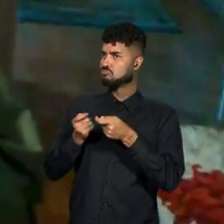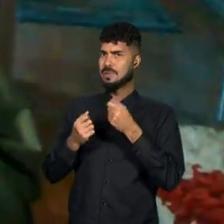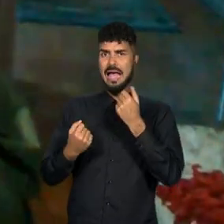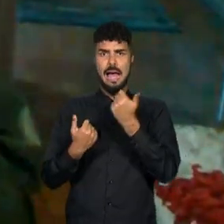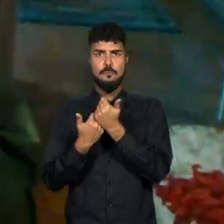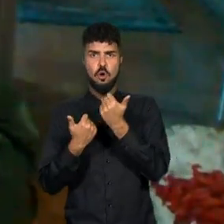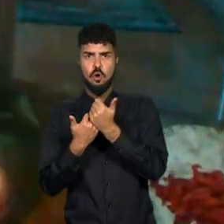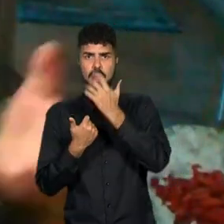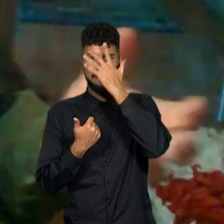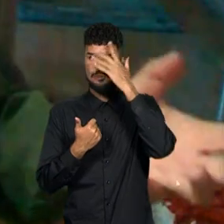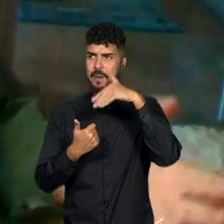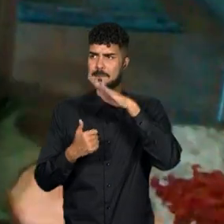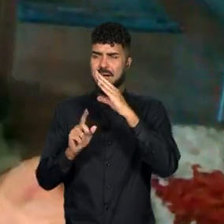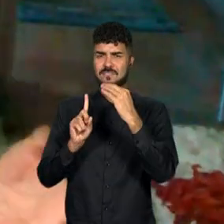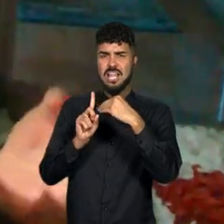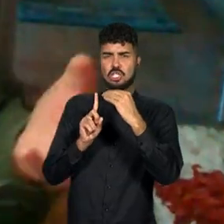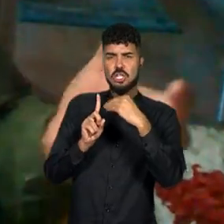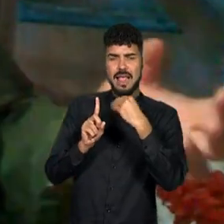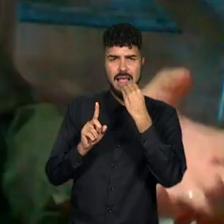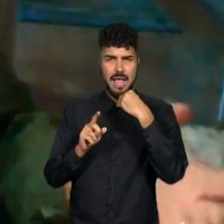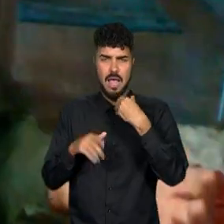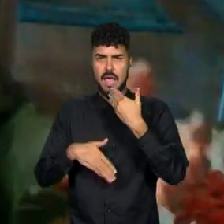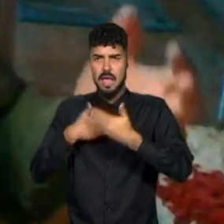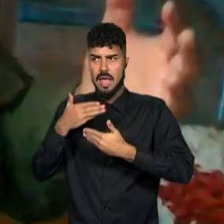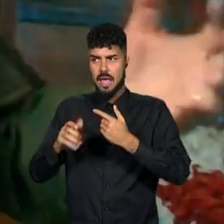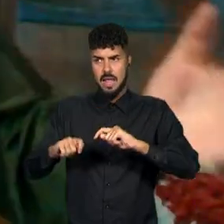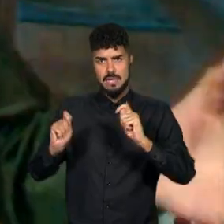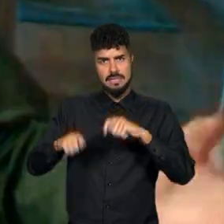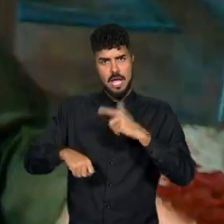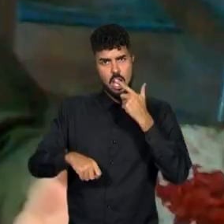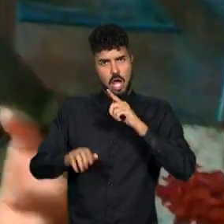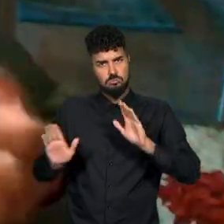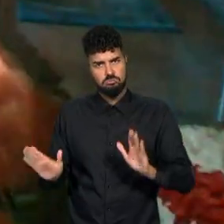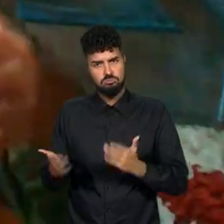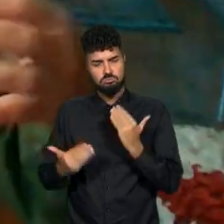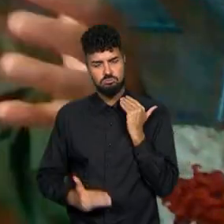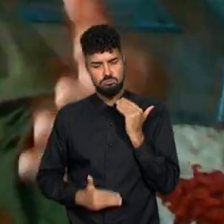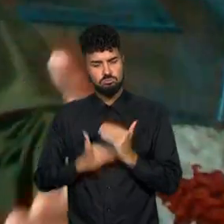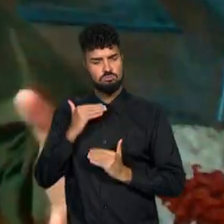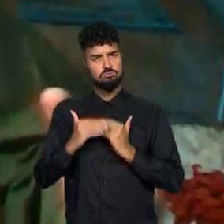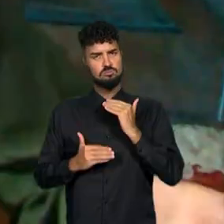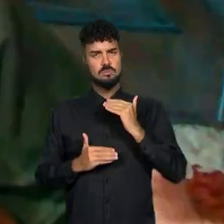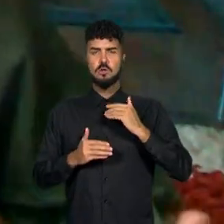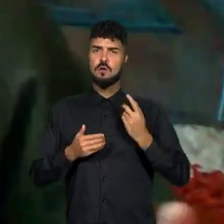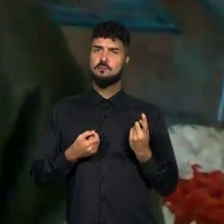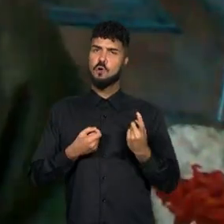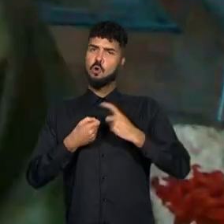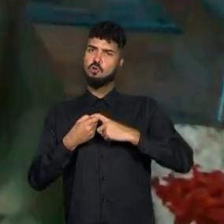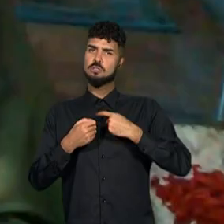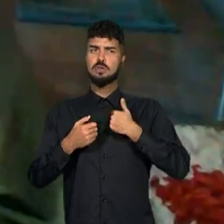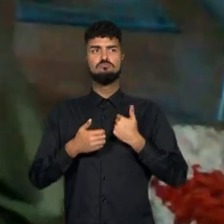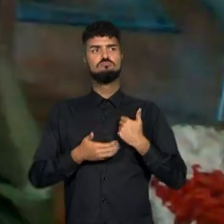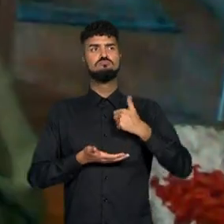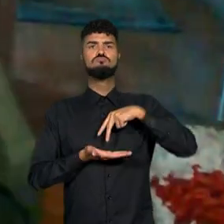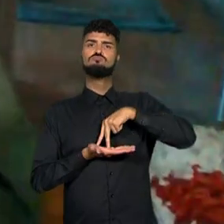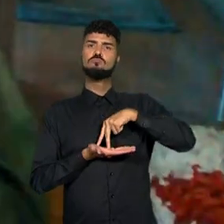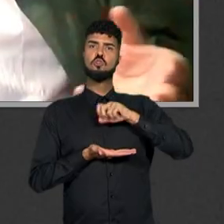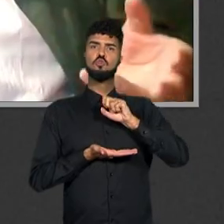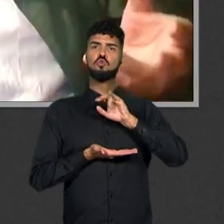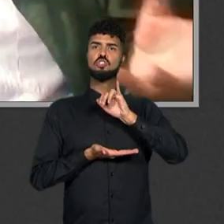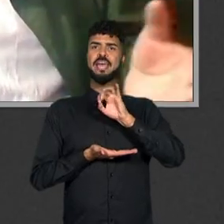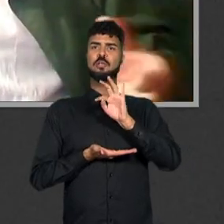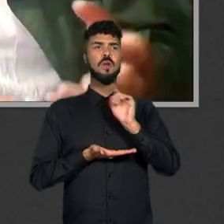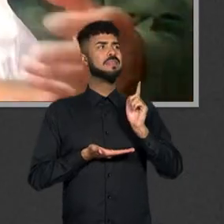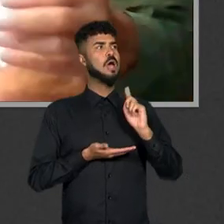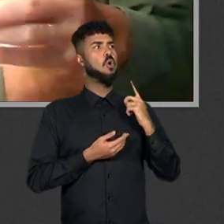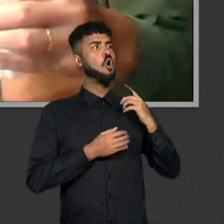mais fragilizadas para que elas possam se recuperar, se tornar sujeitos e não objetos da política, e